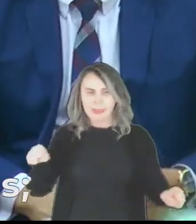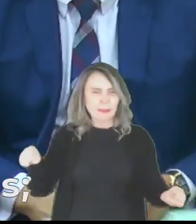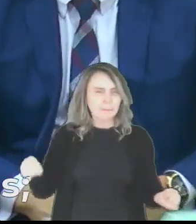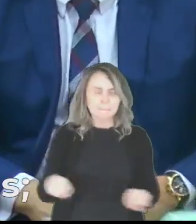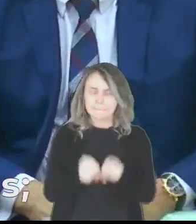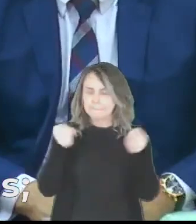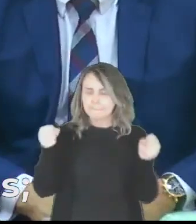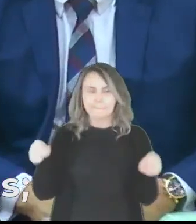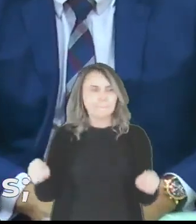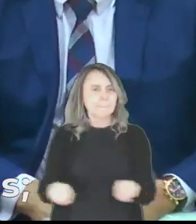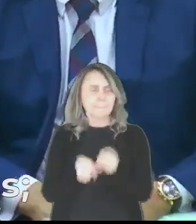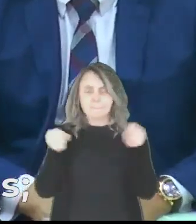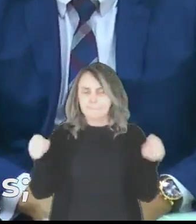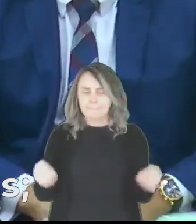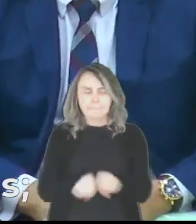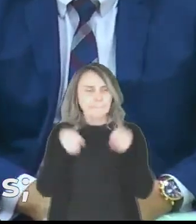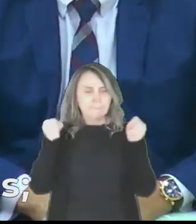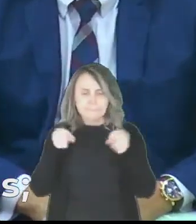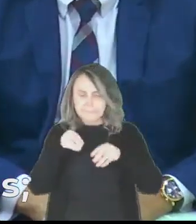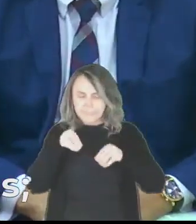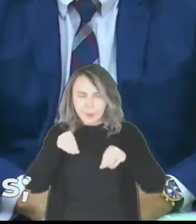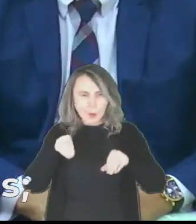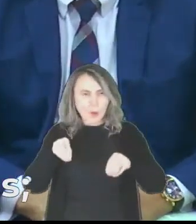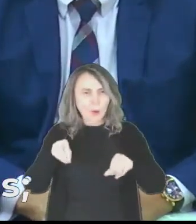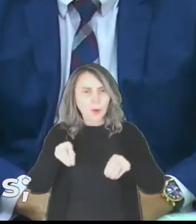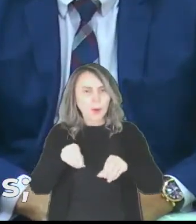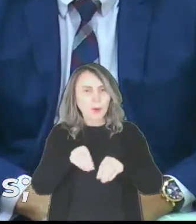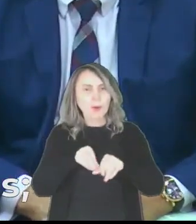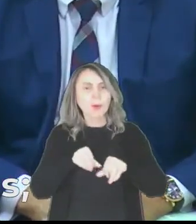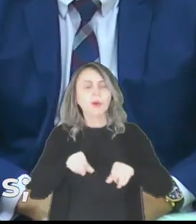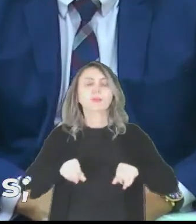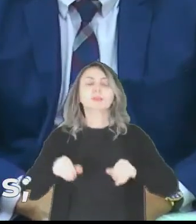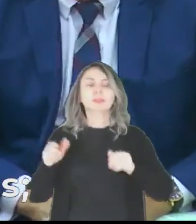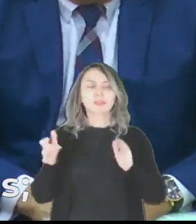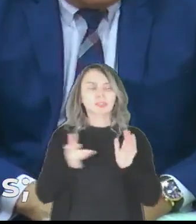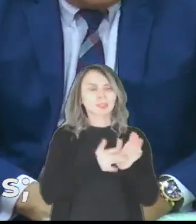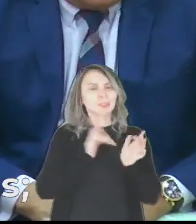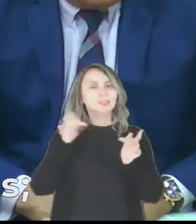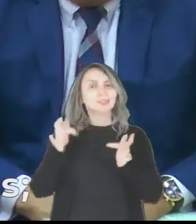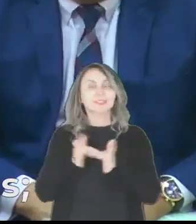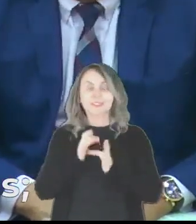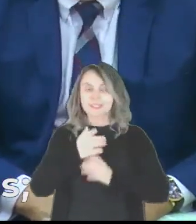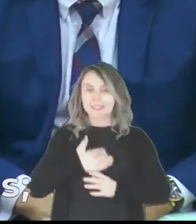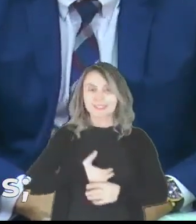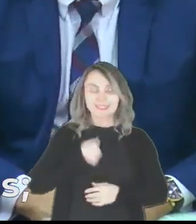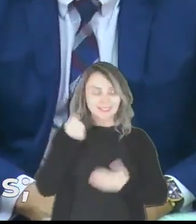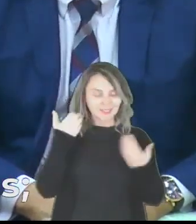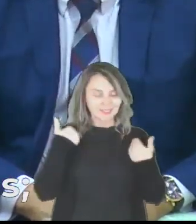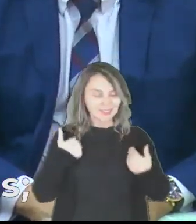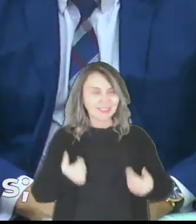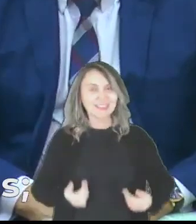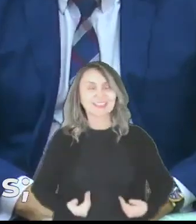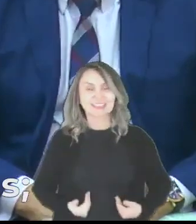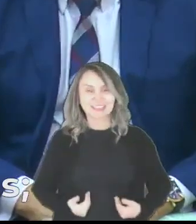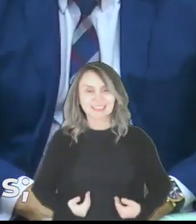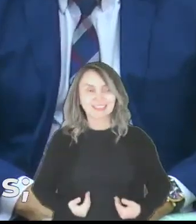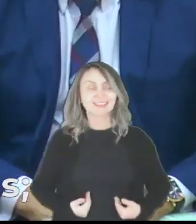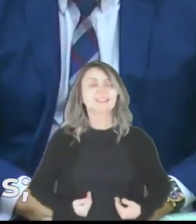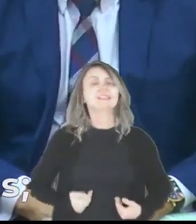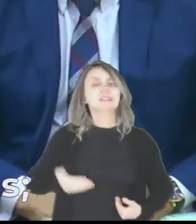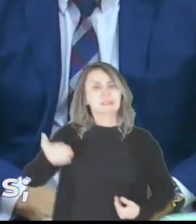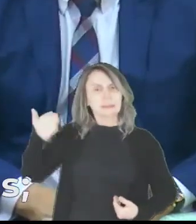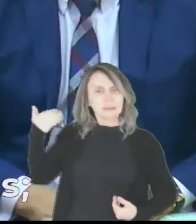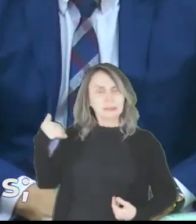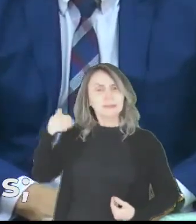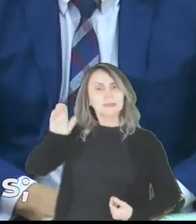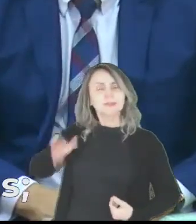é reduzir a pó. Jesus, para me salvar, Jesus, para lhe salvar, ele já existia, ele já era Deus, ele